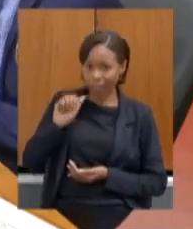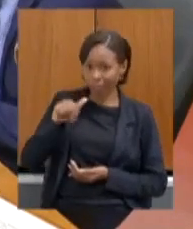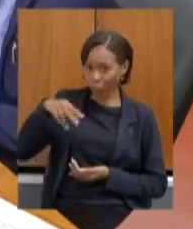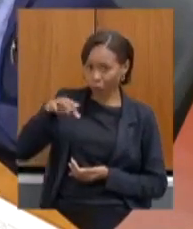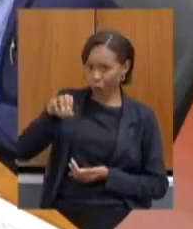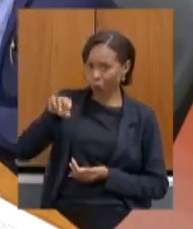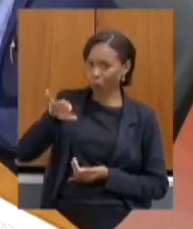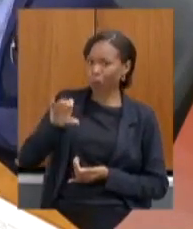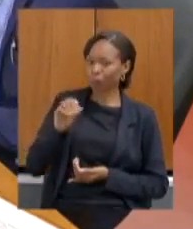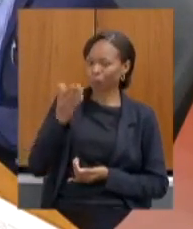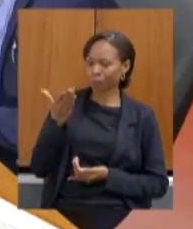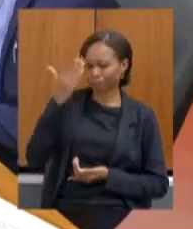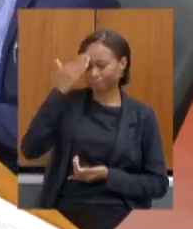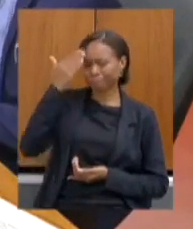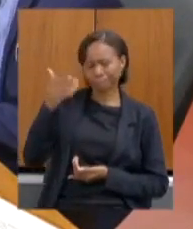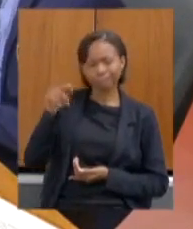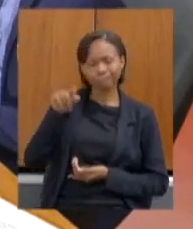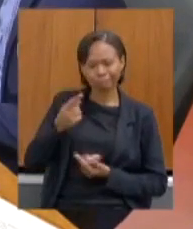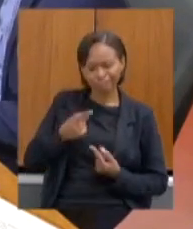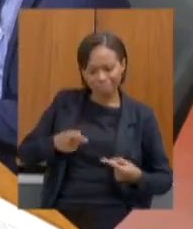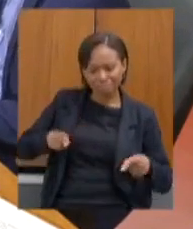hora deste governo.